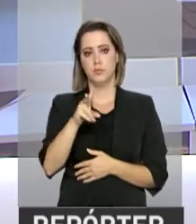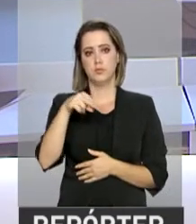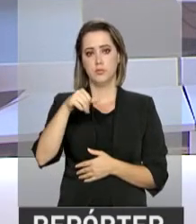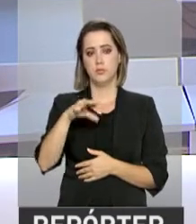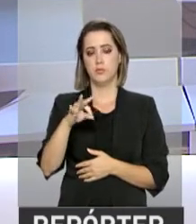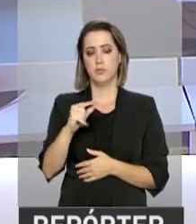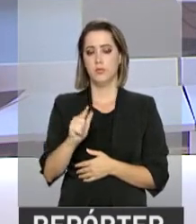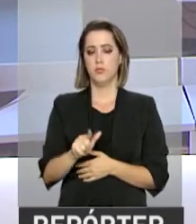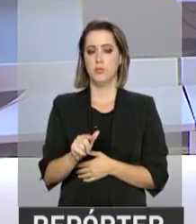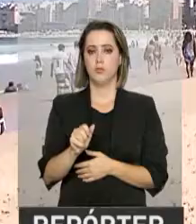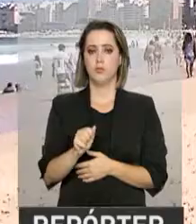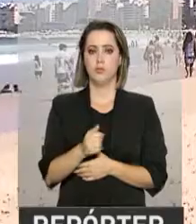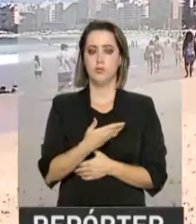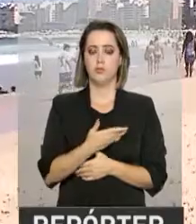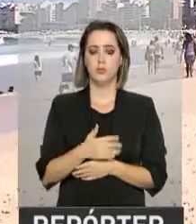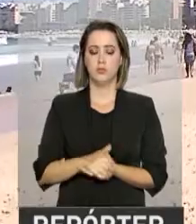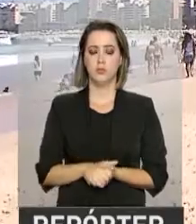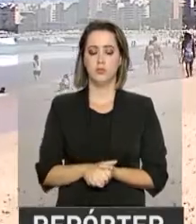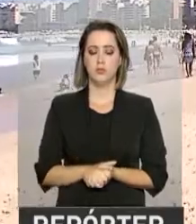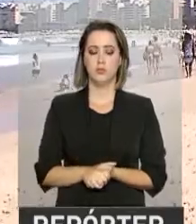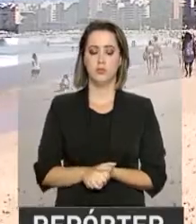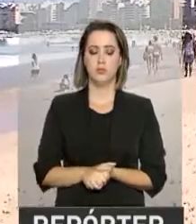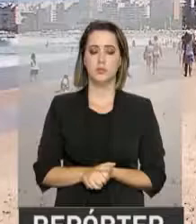de Natália Mello.